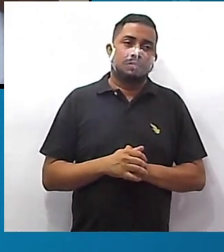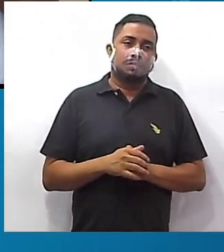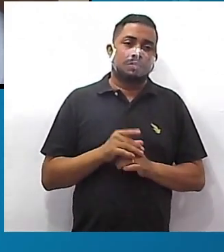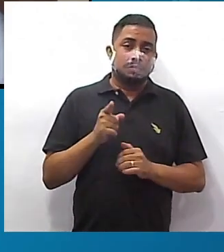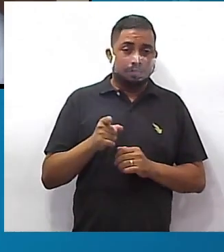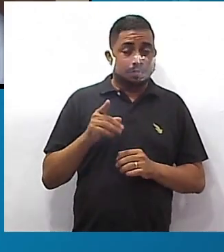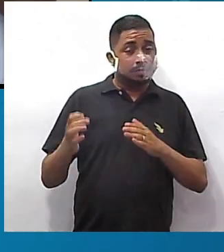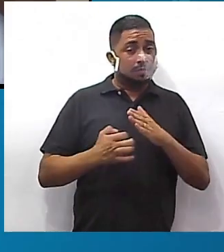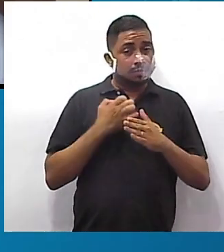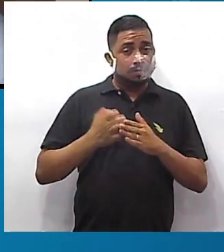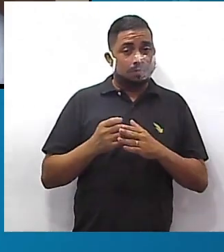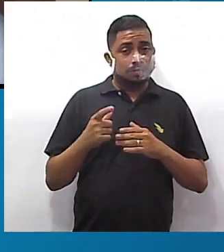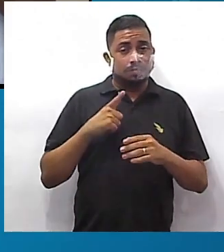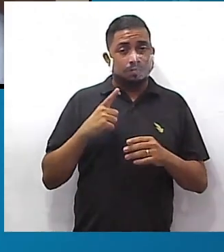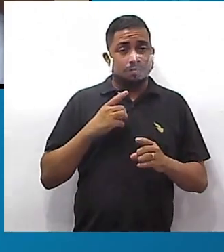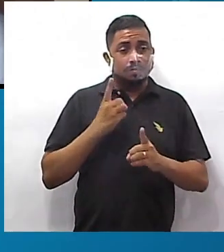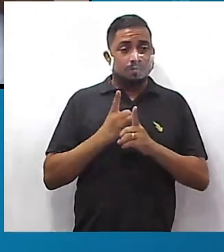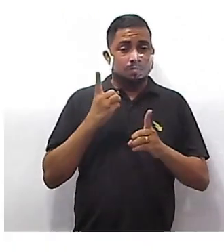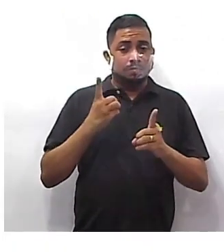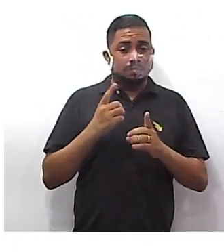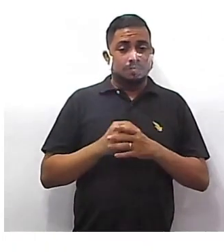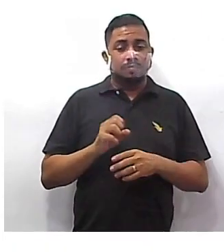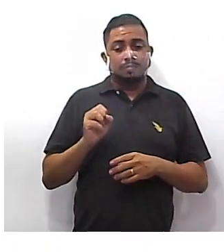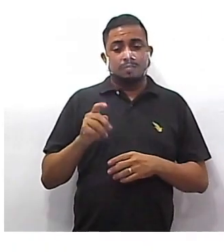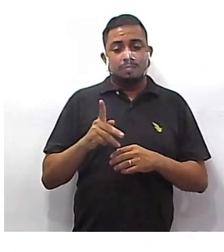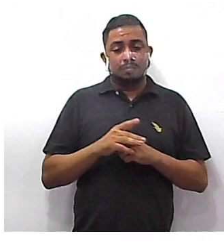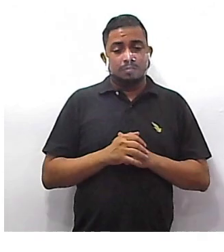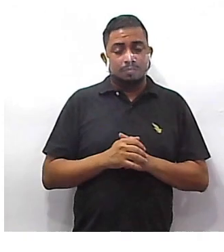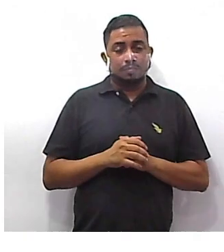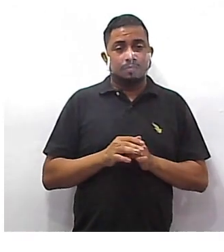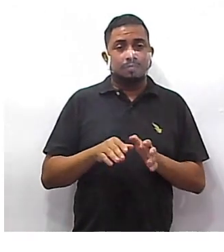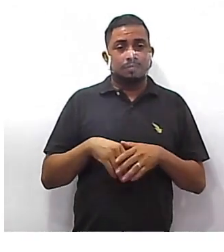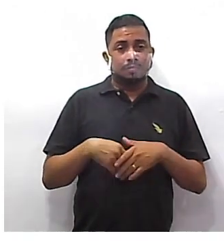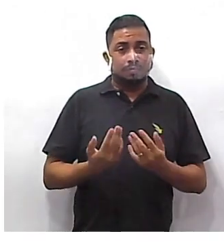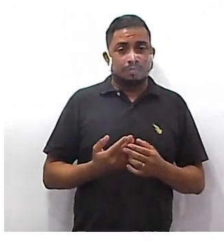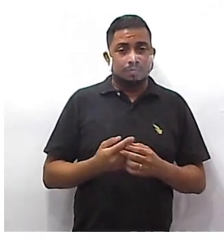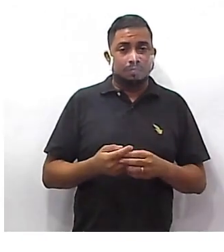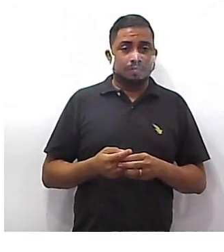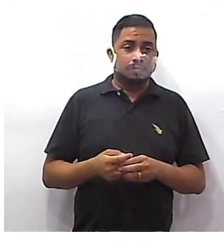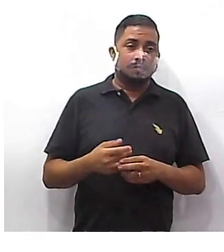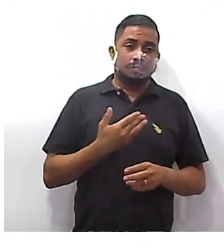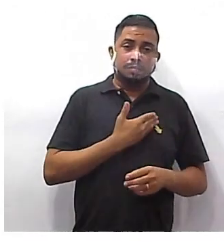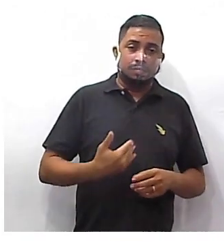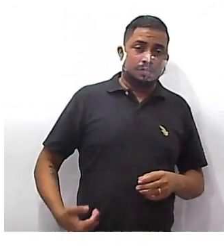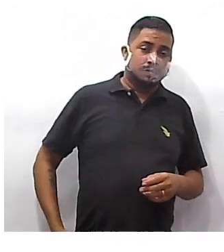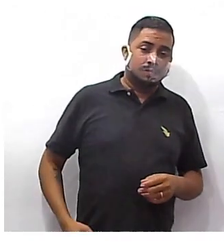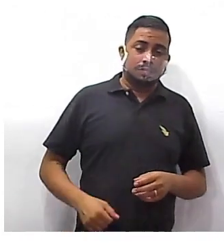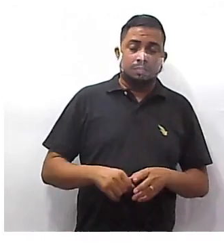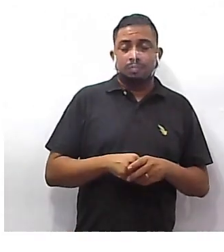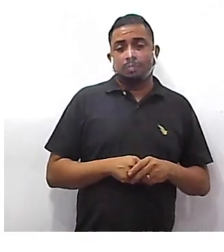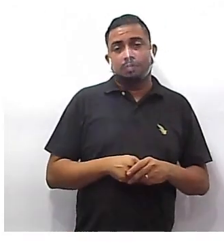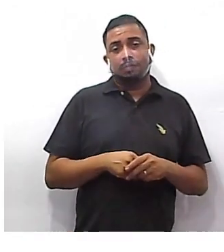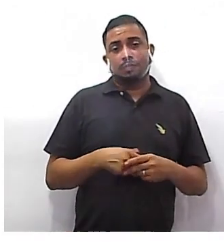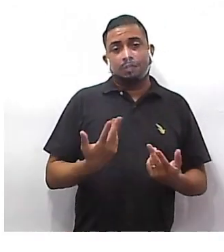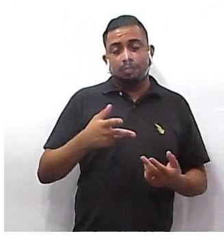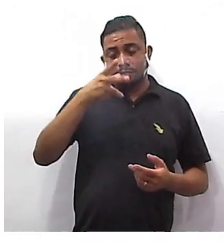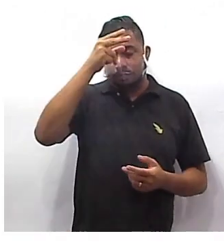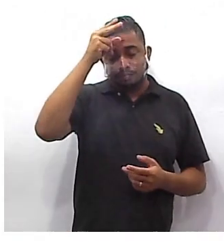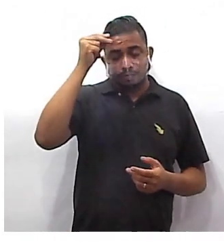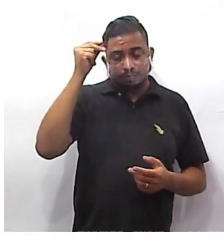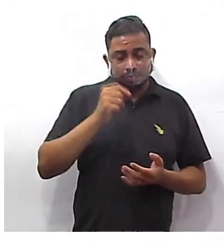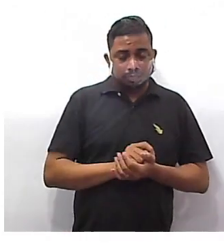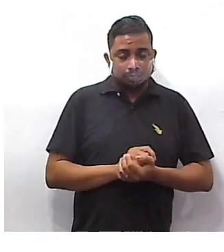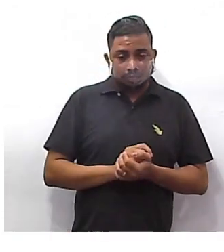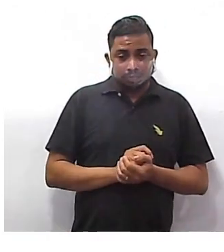que sua empresa está localizada, ok? O estado ou município. Deve seguir sempre